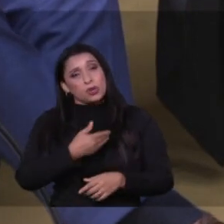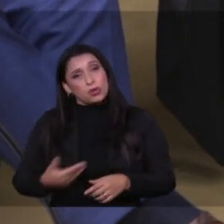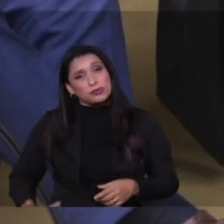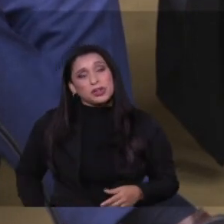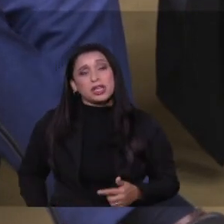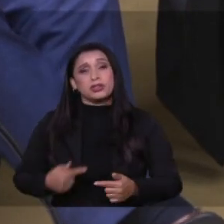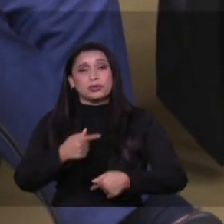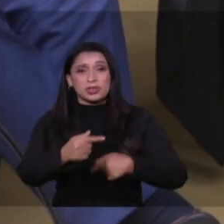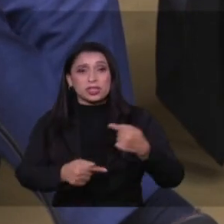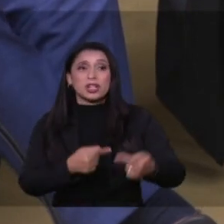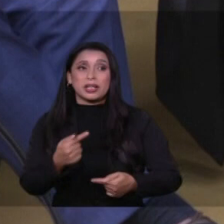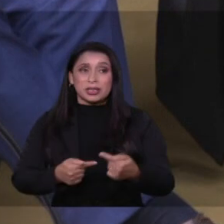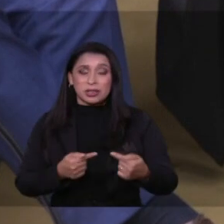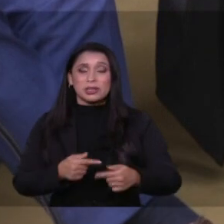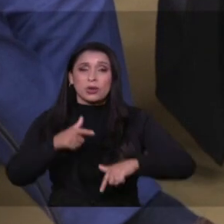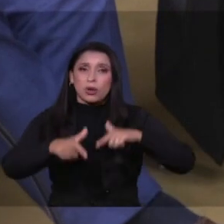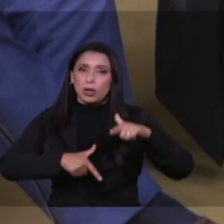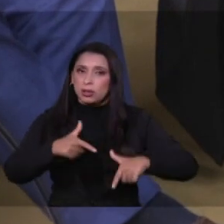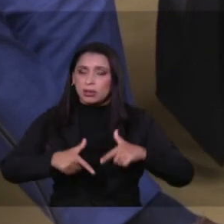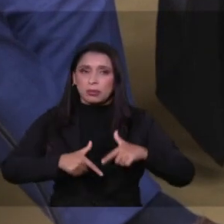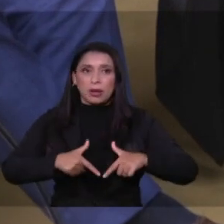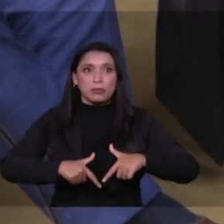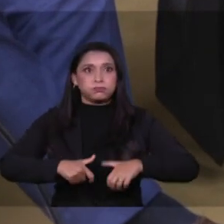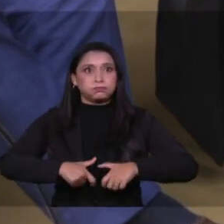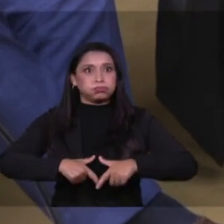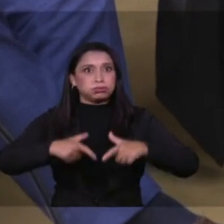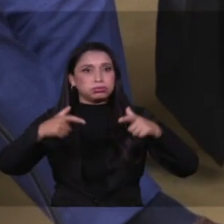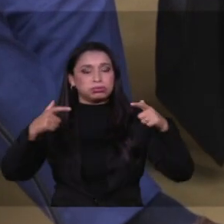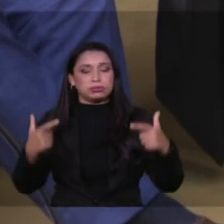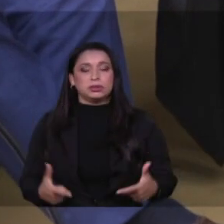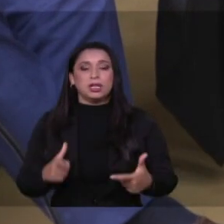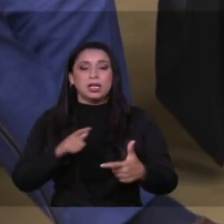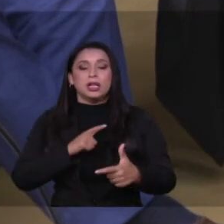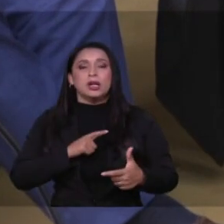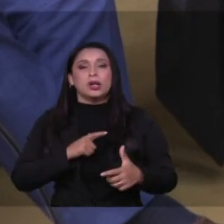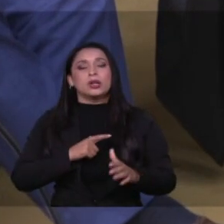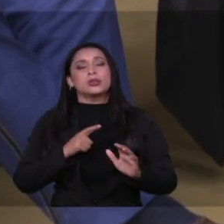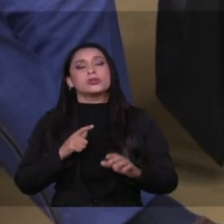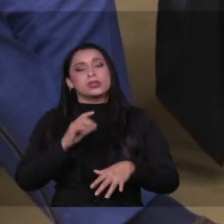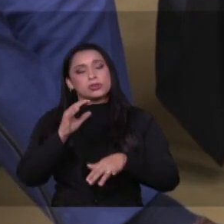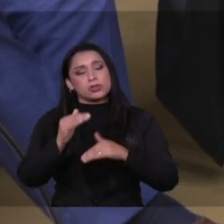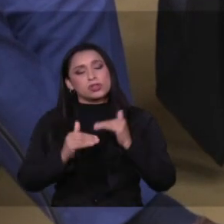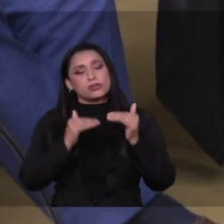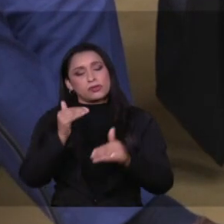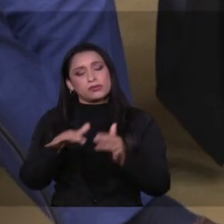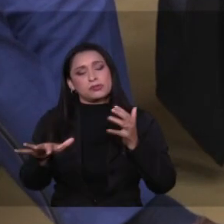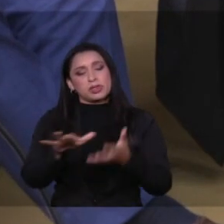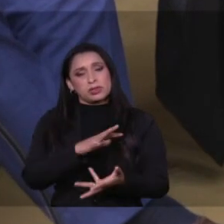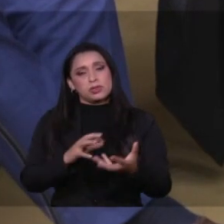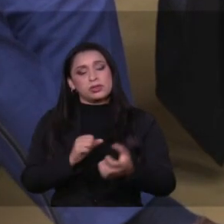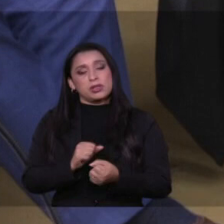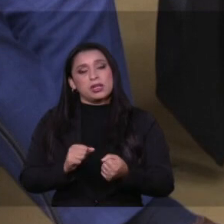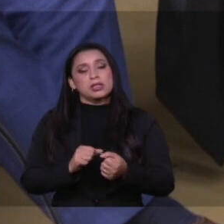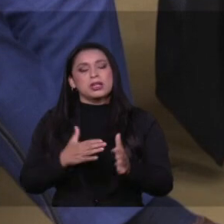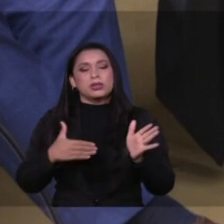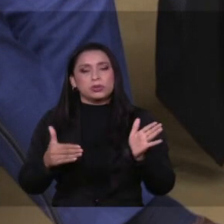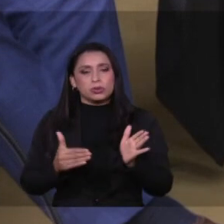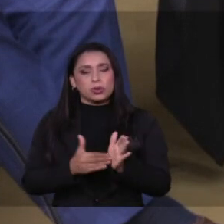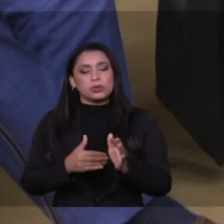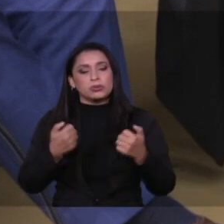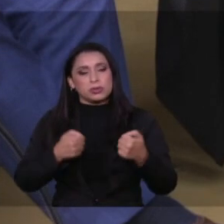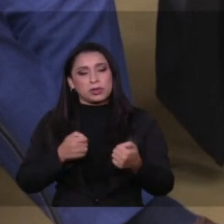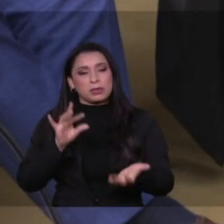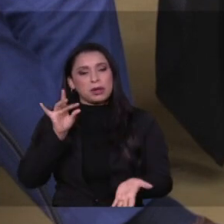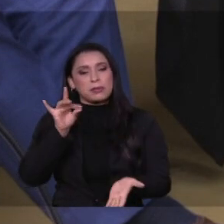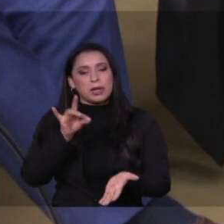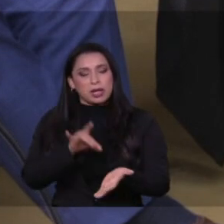Muito há por ser feito e o empenho na construção de um modelo de desenvolvimento sustentável cabe a todos, de fato, sem exceções. Mas é preciso reconhecer o valor